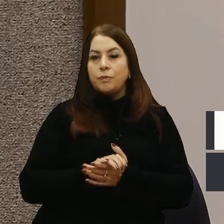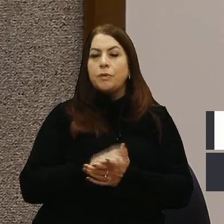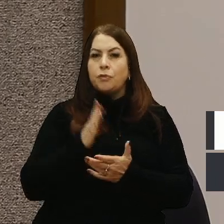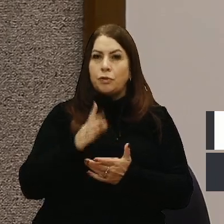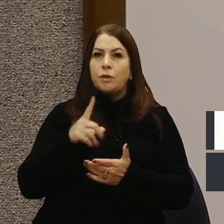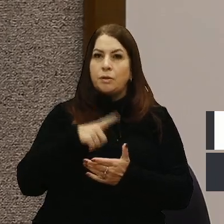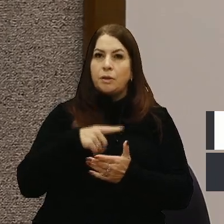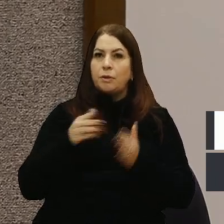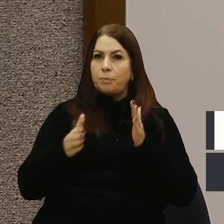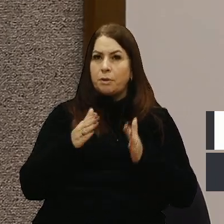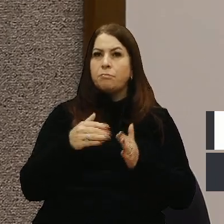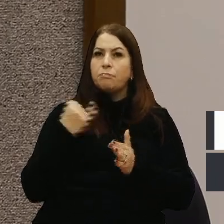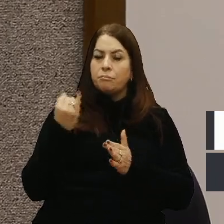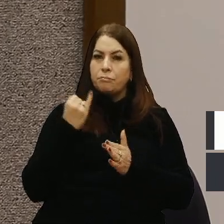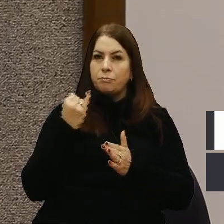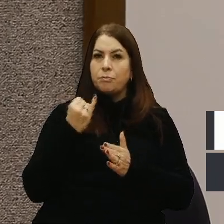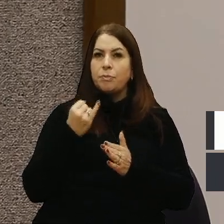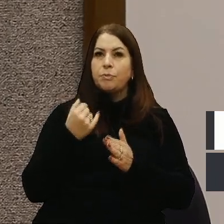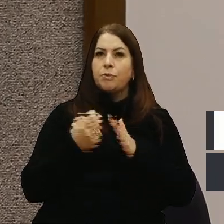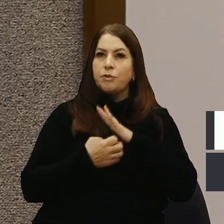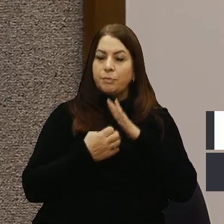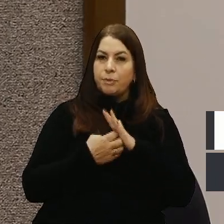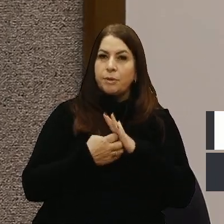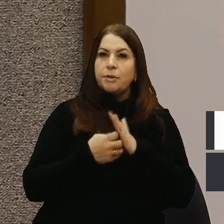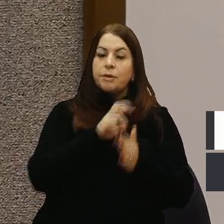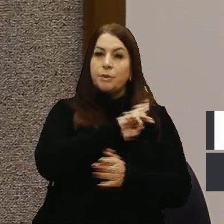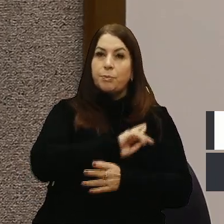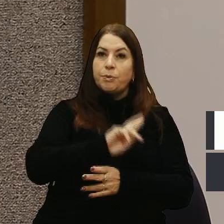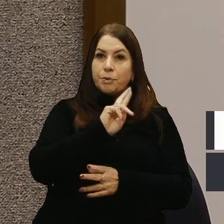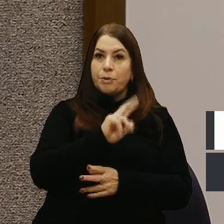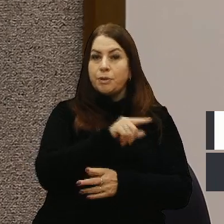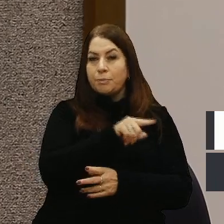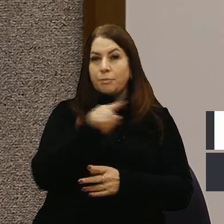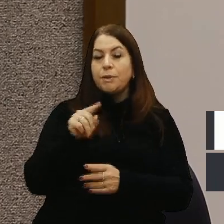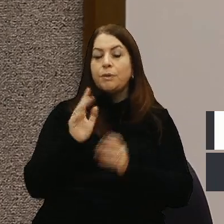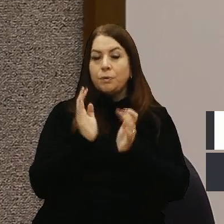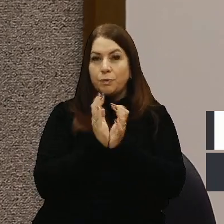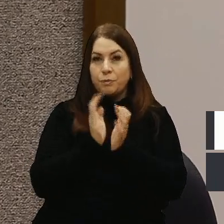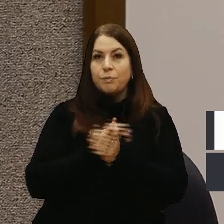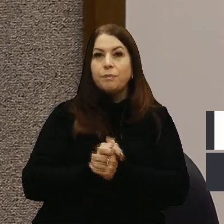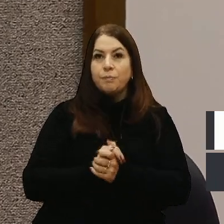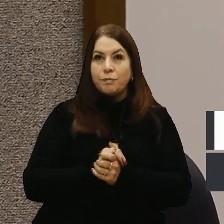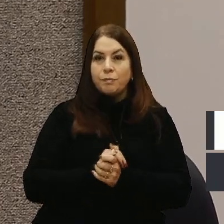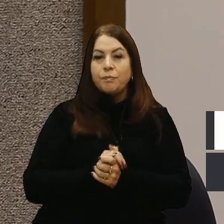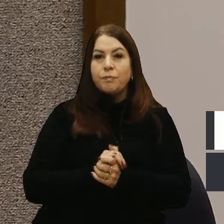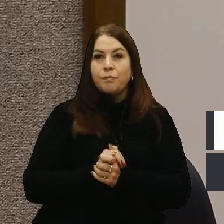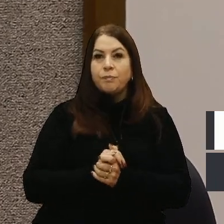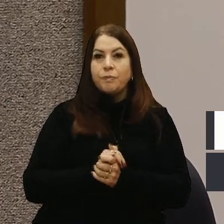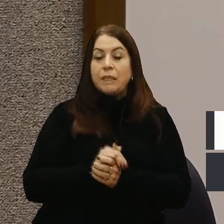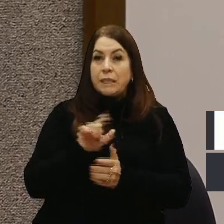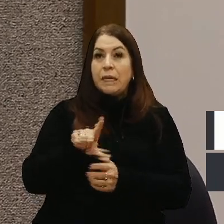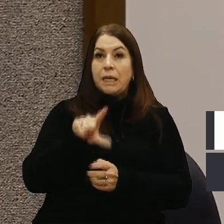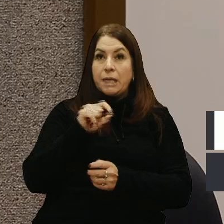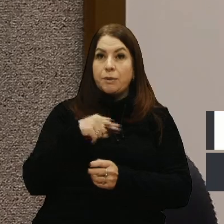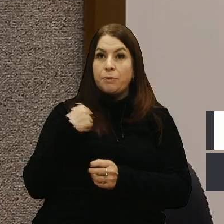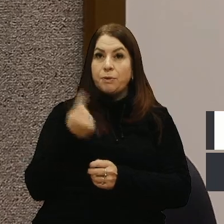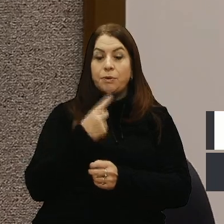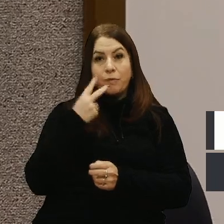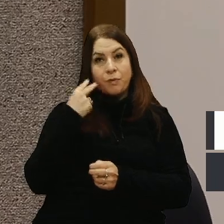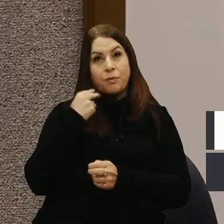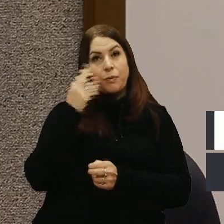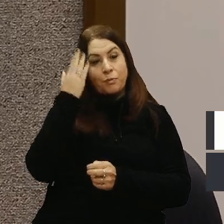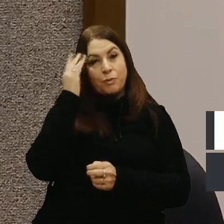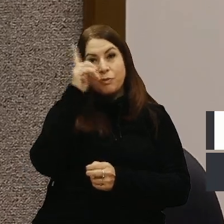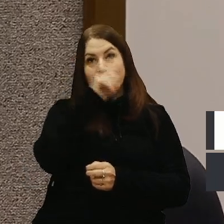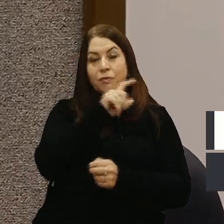tem um período significativo de empresa e que representa muito bem a sua categoria. Então, ser eleito para nós vereadores, a gente sabe como é